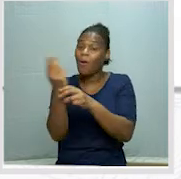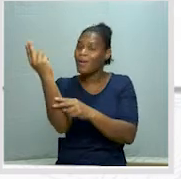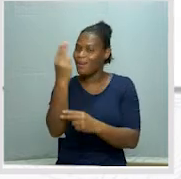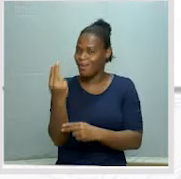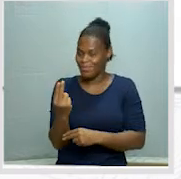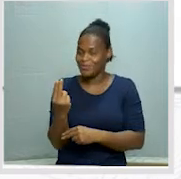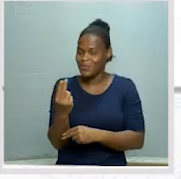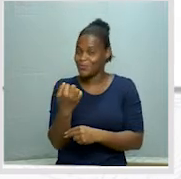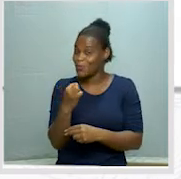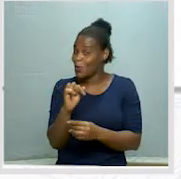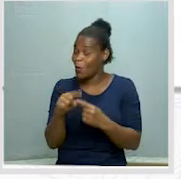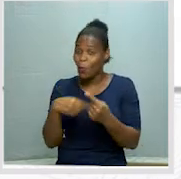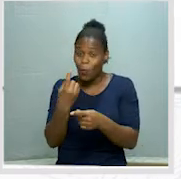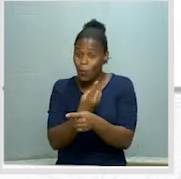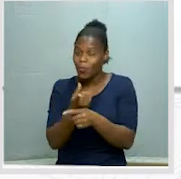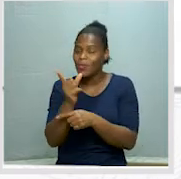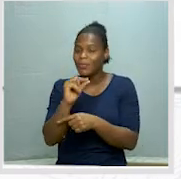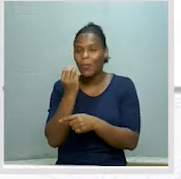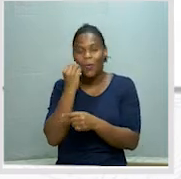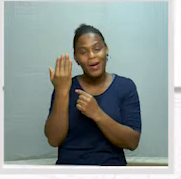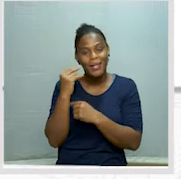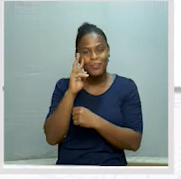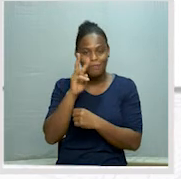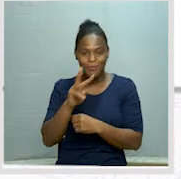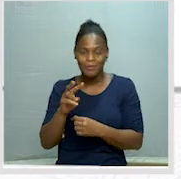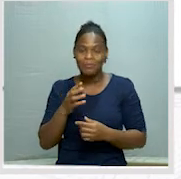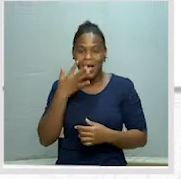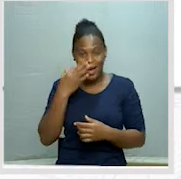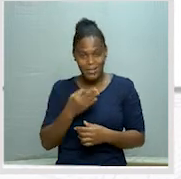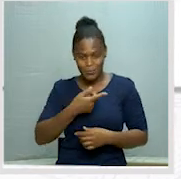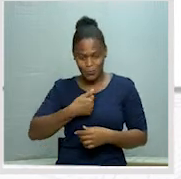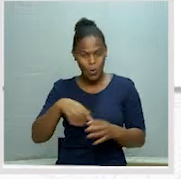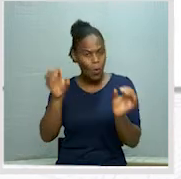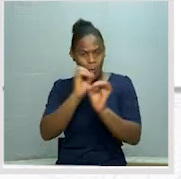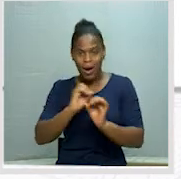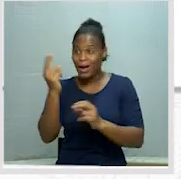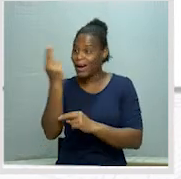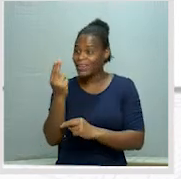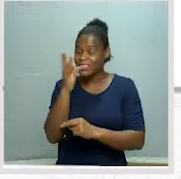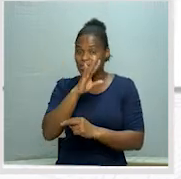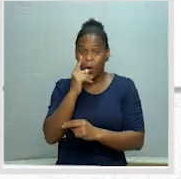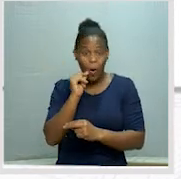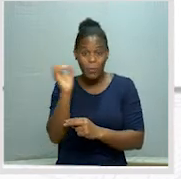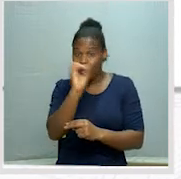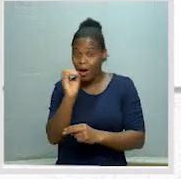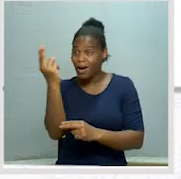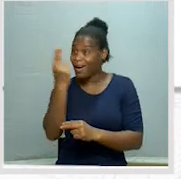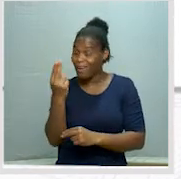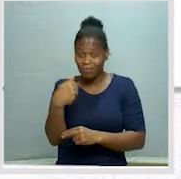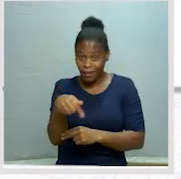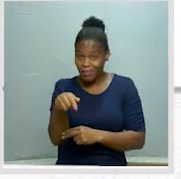obra de arte e não só, como já vimos. Assim, não existe arte se não existir o